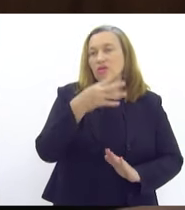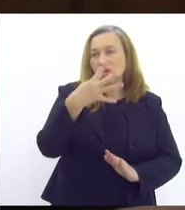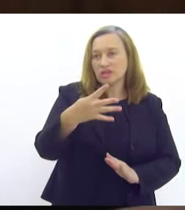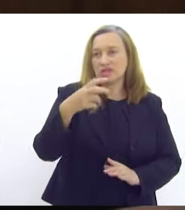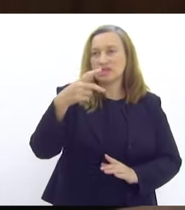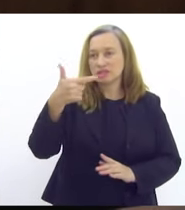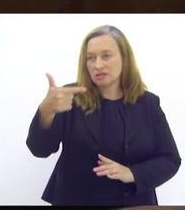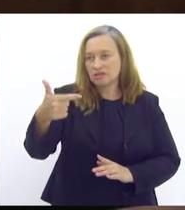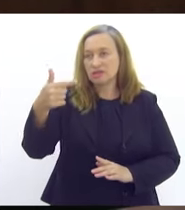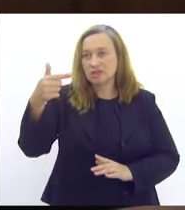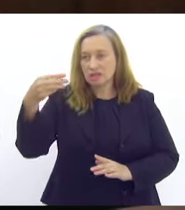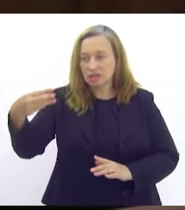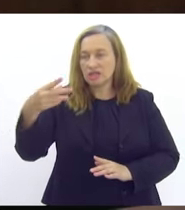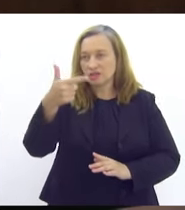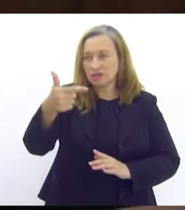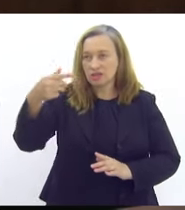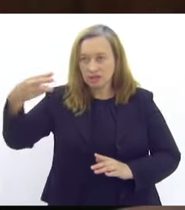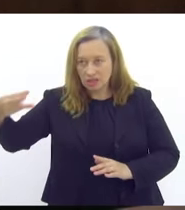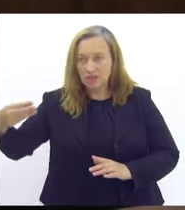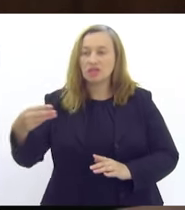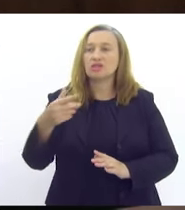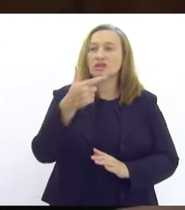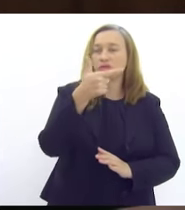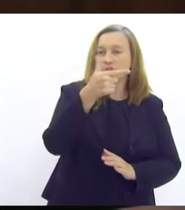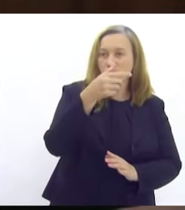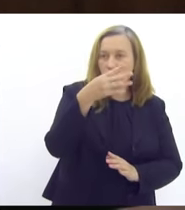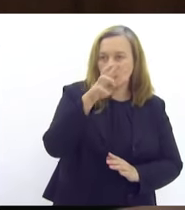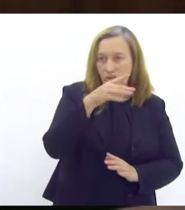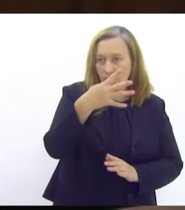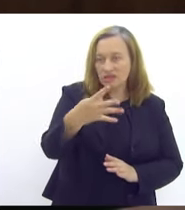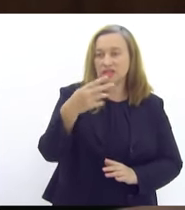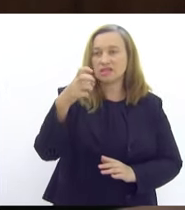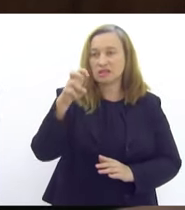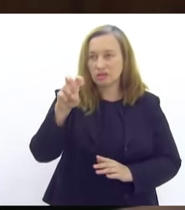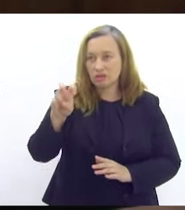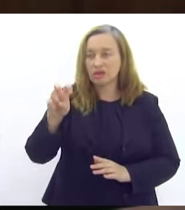projeto de resolução 454-23, projeto de resolução